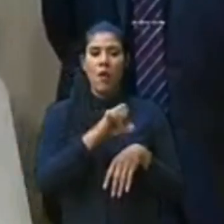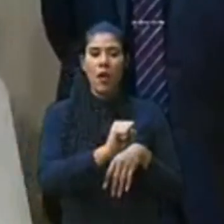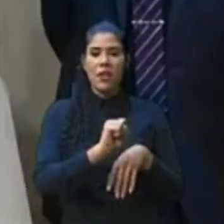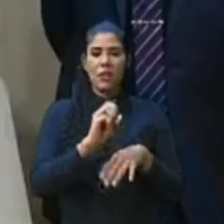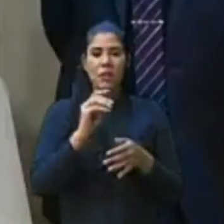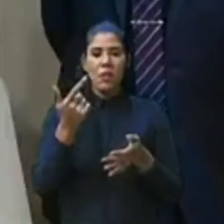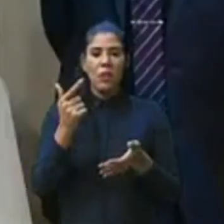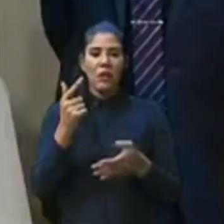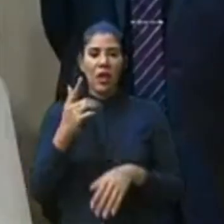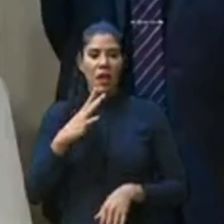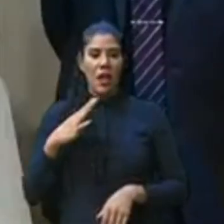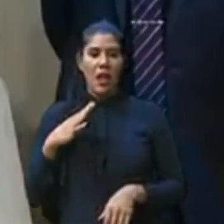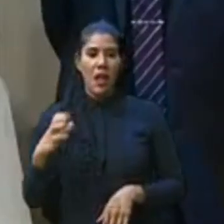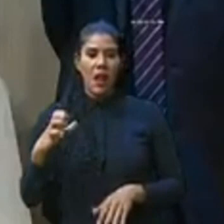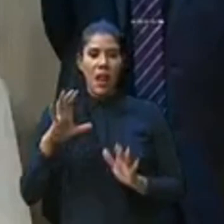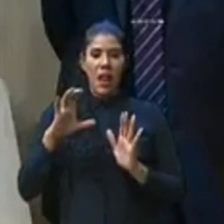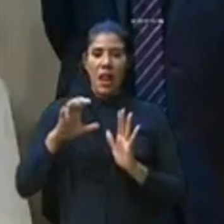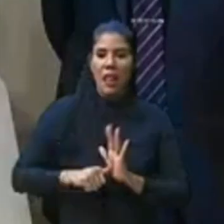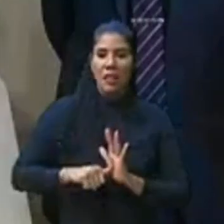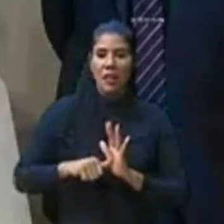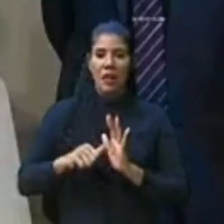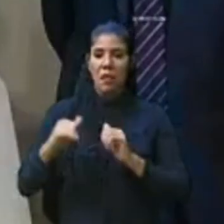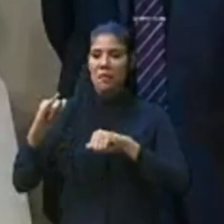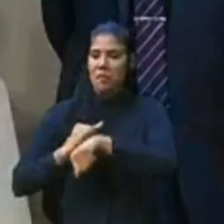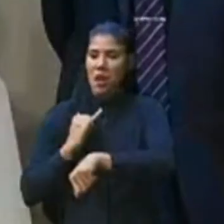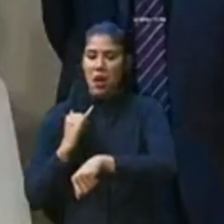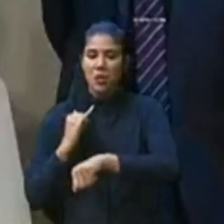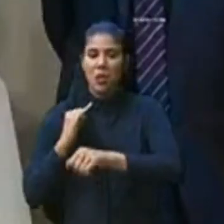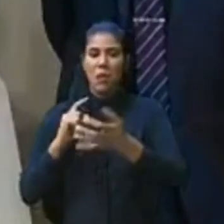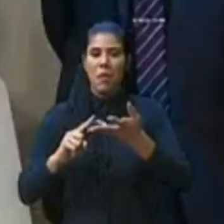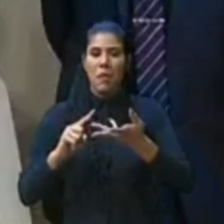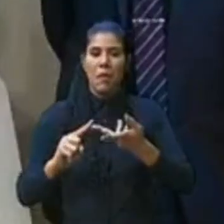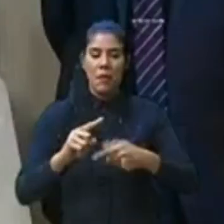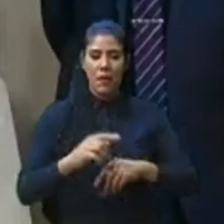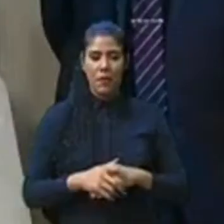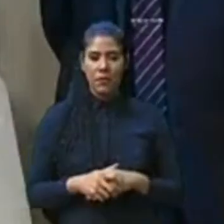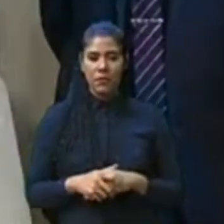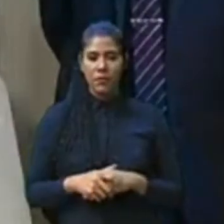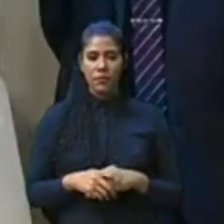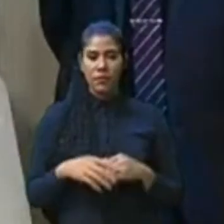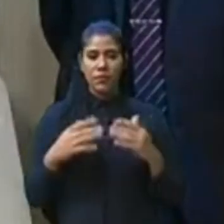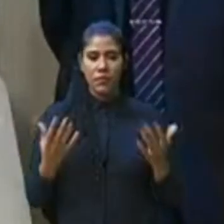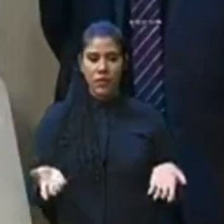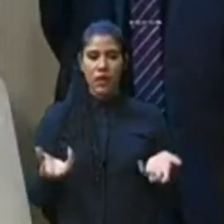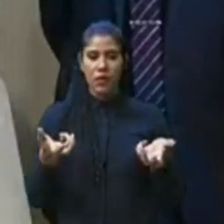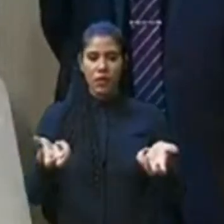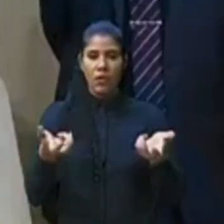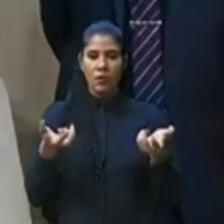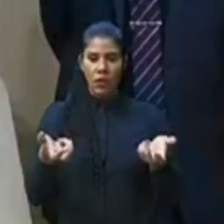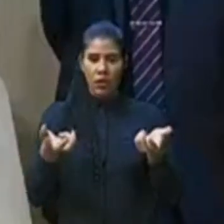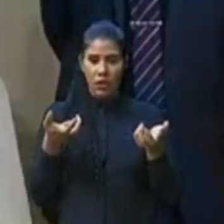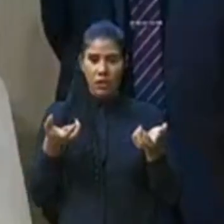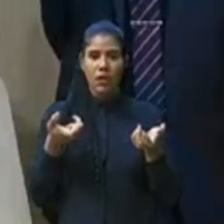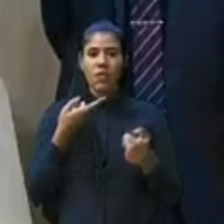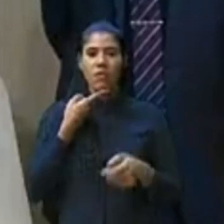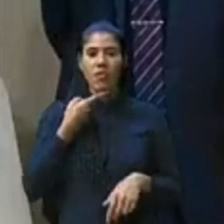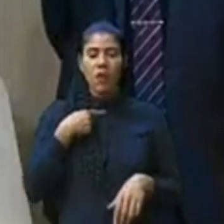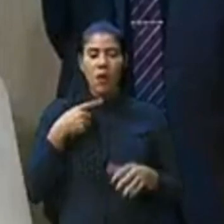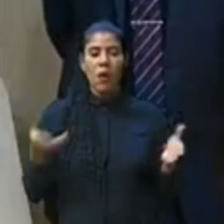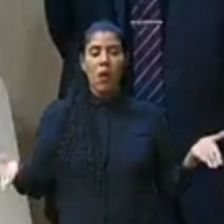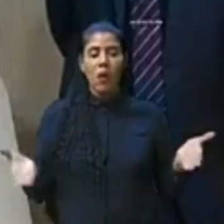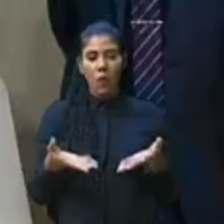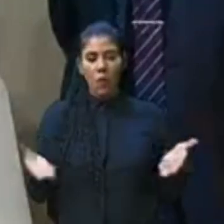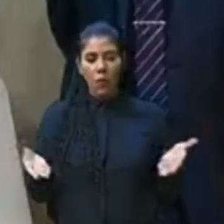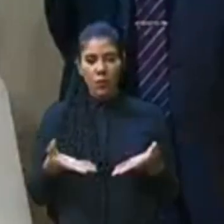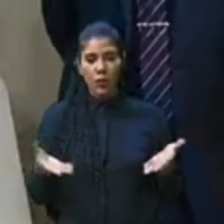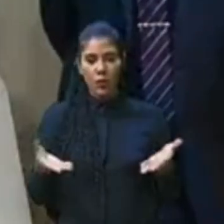desonesto, o Moés é ladrão, o Moés me enganou, o Moés fez isso ou aquilo. Então eu queria exatamente com esse desejo, hoje vendo